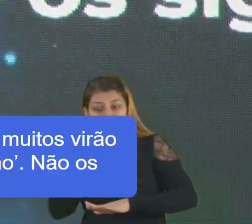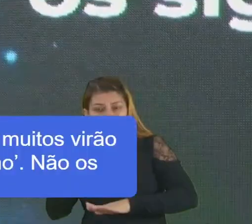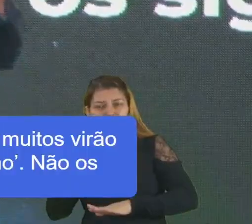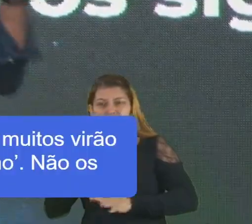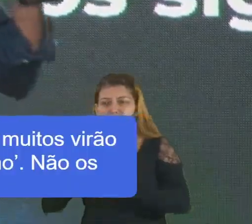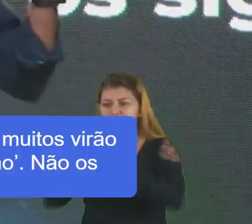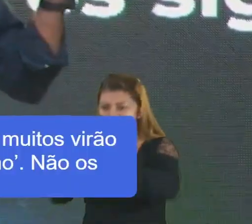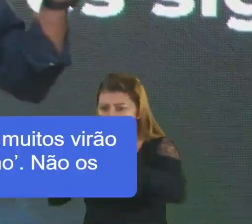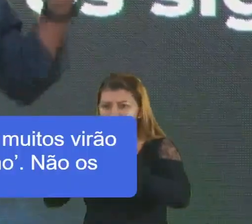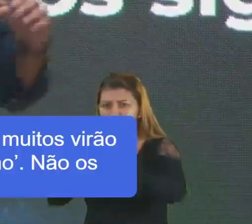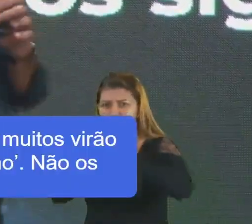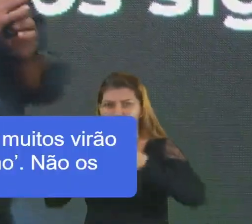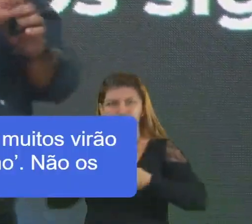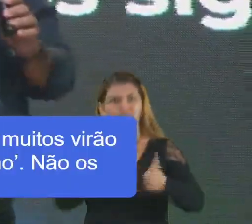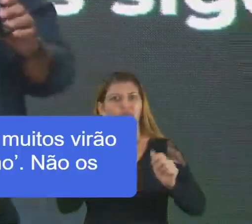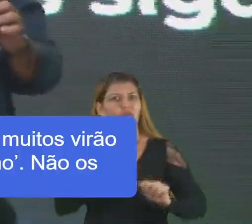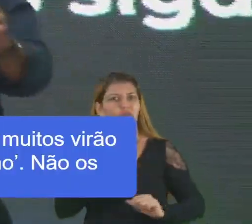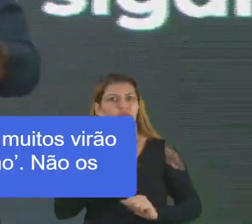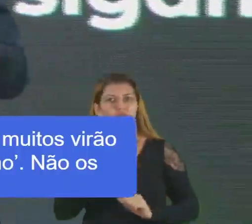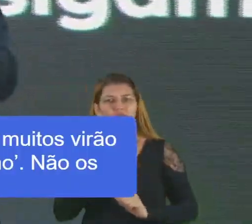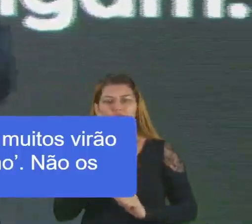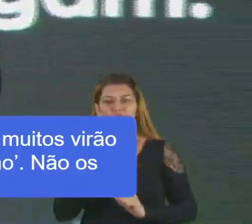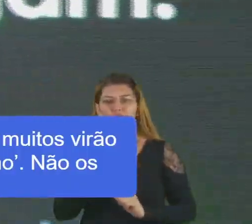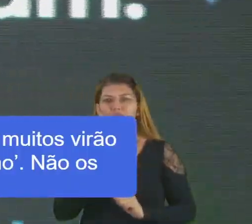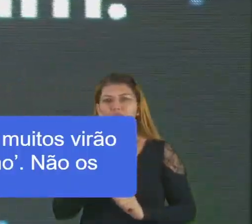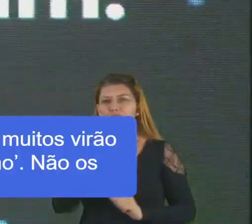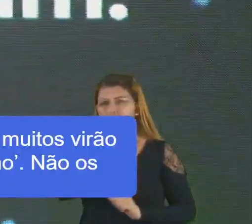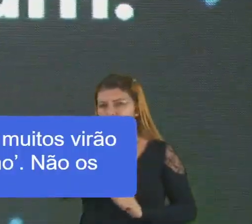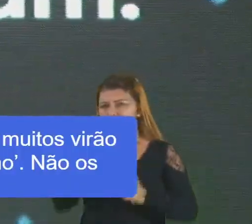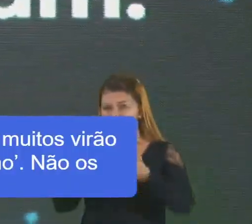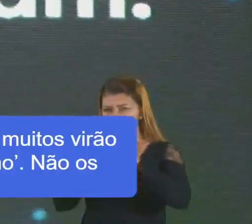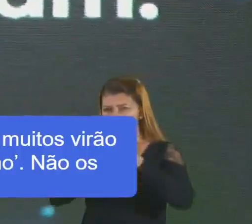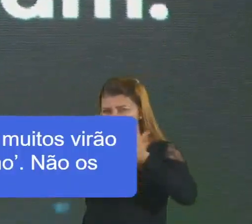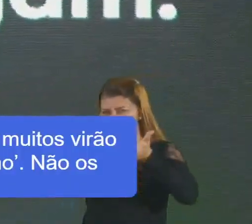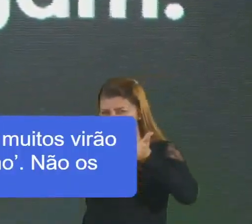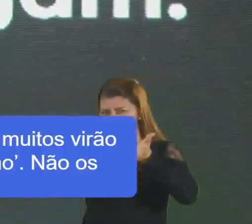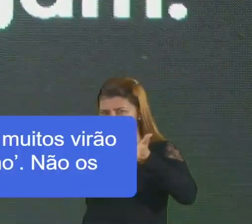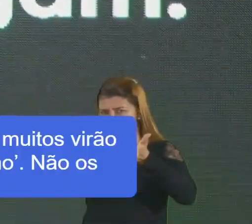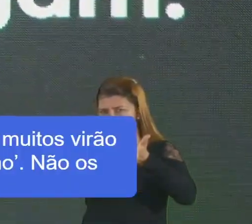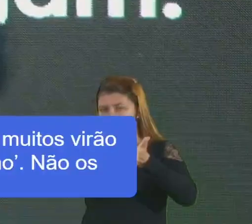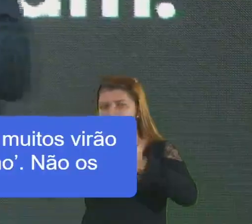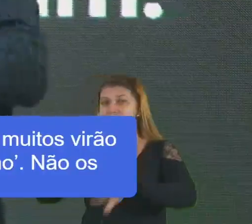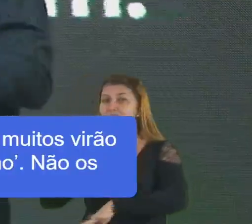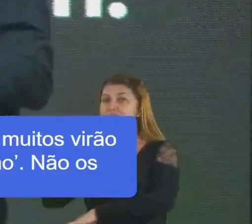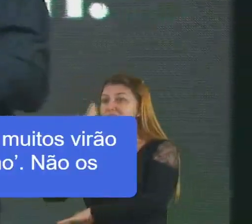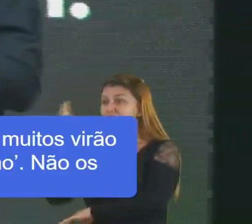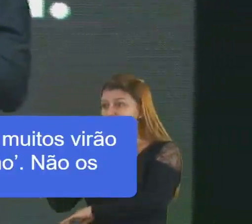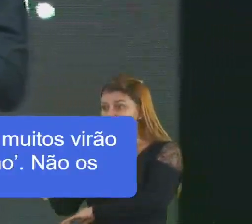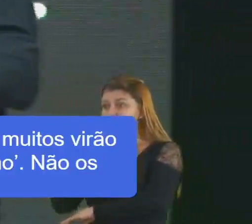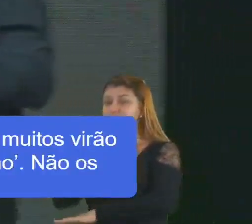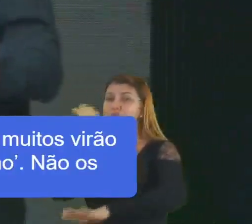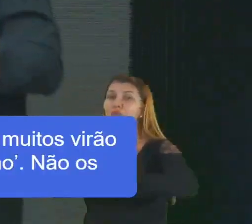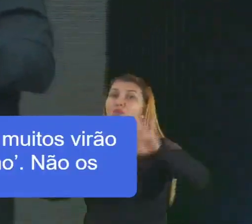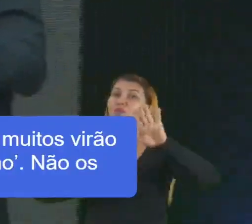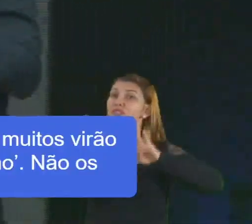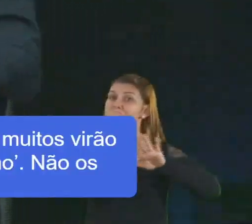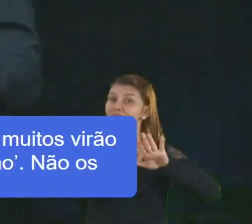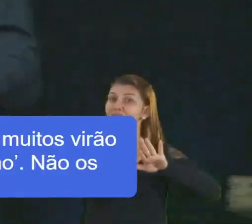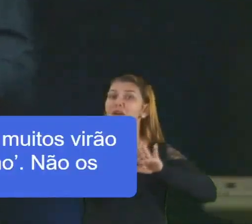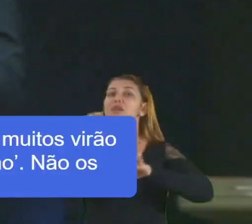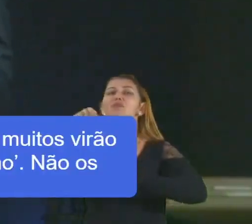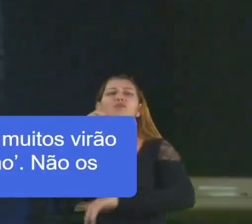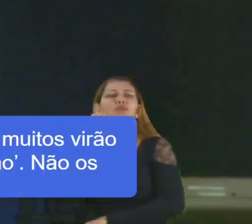eles. Está aqui no telão, se você quiser acompanhar. Ele respondeu, cuidado para não